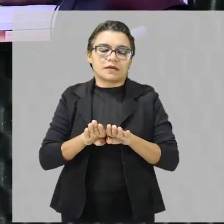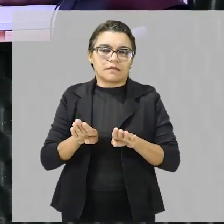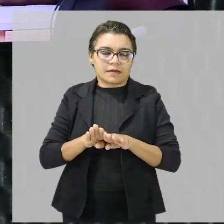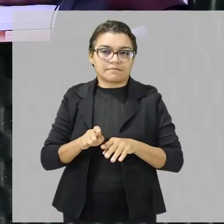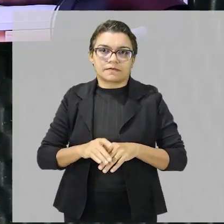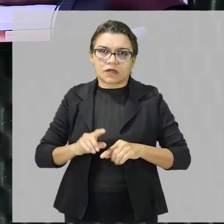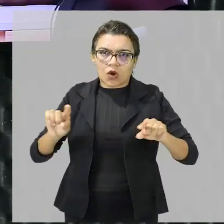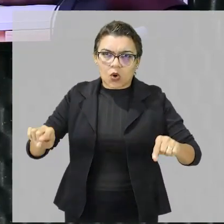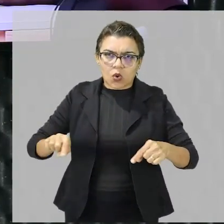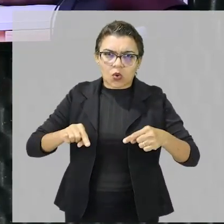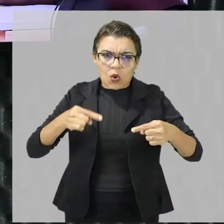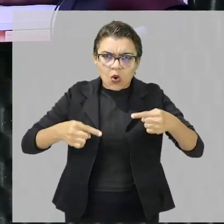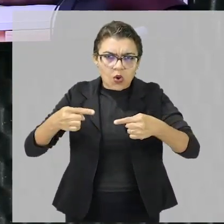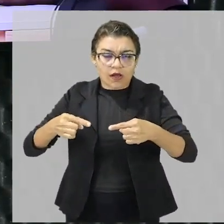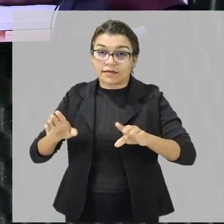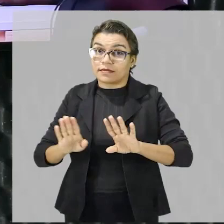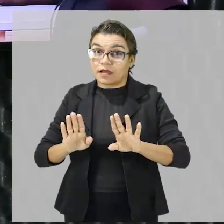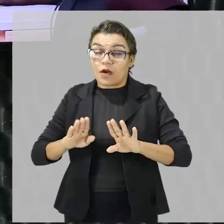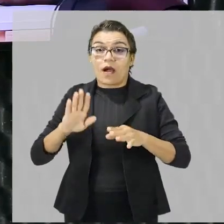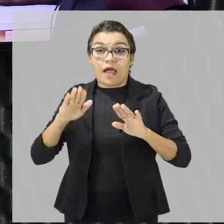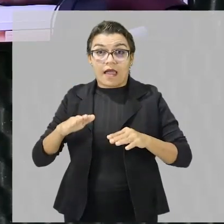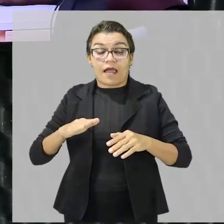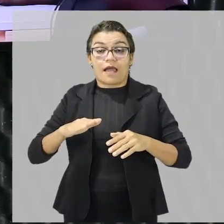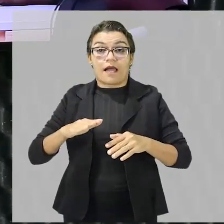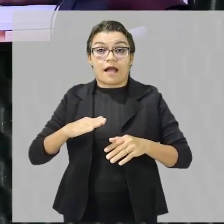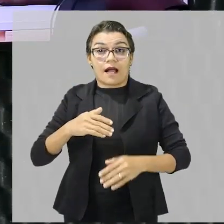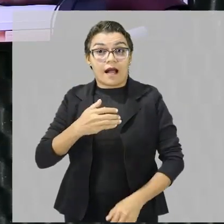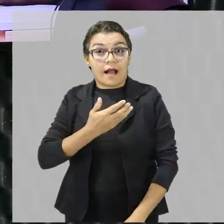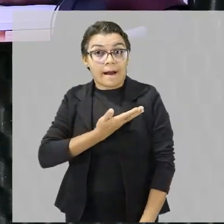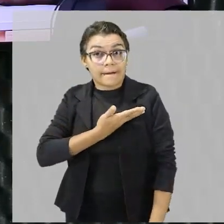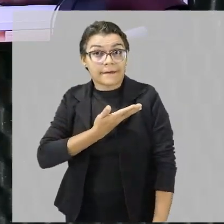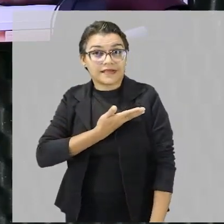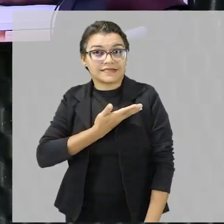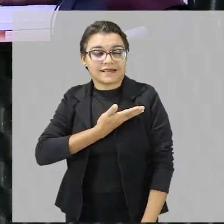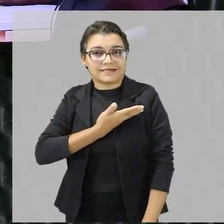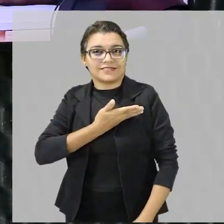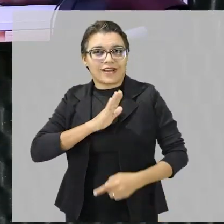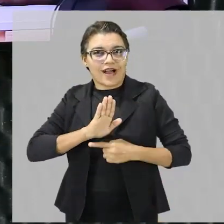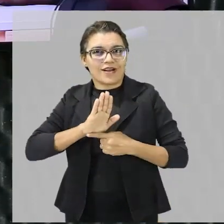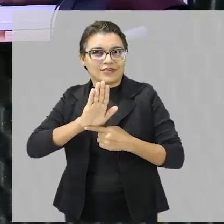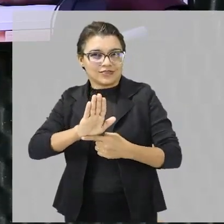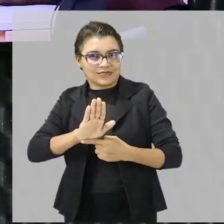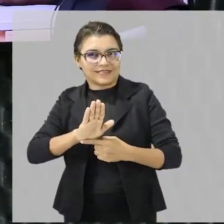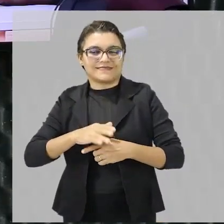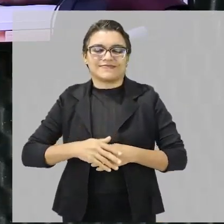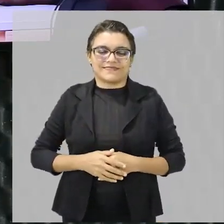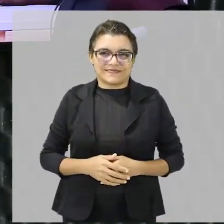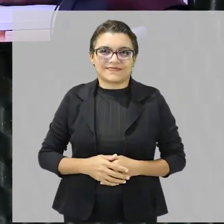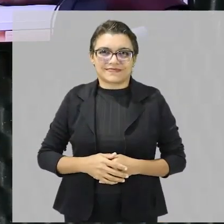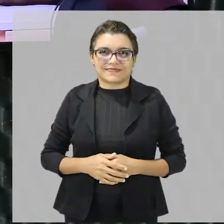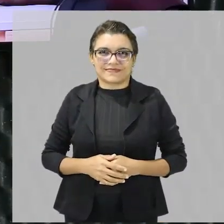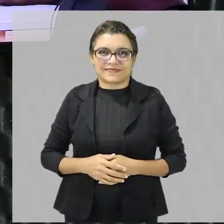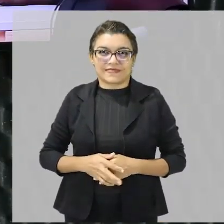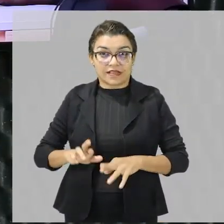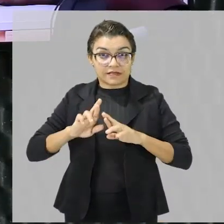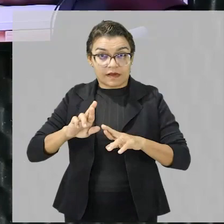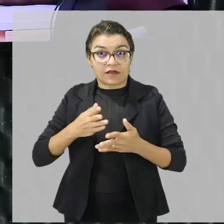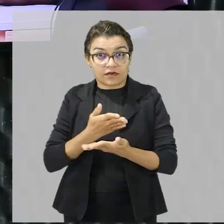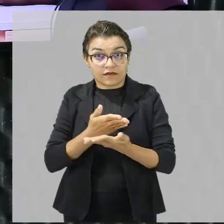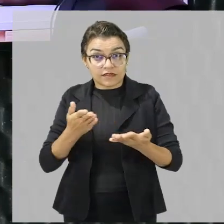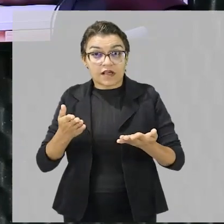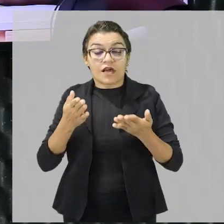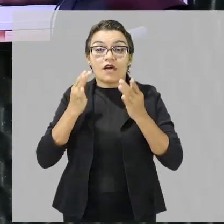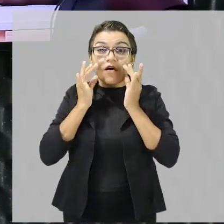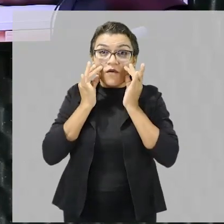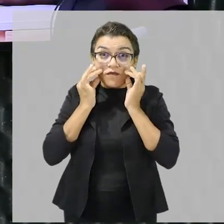concorrência, isto é irmandade, ok? Conto com você. E conto também com o teu foco,